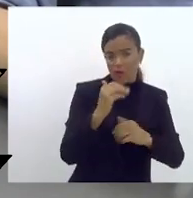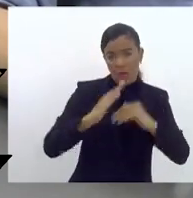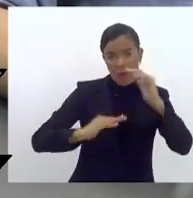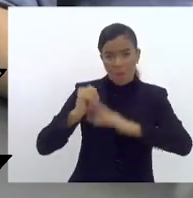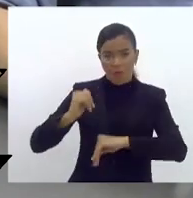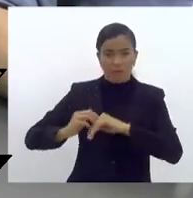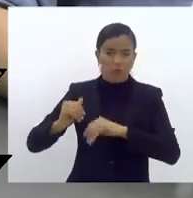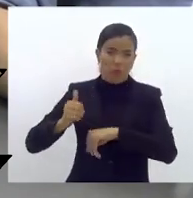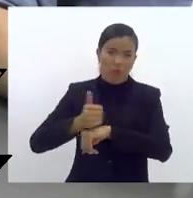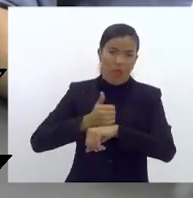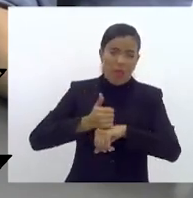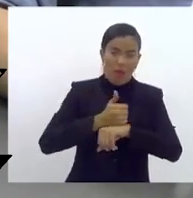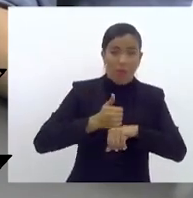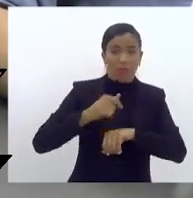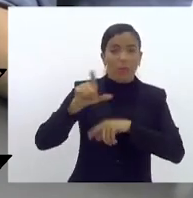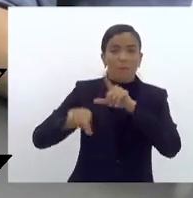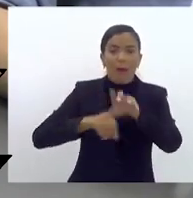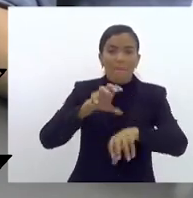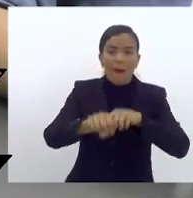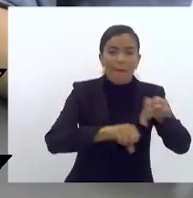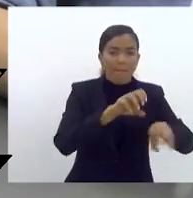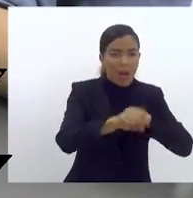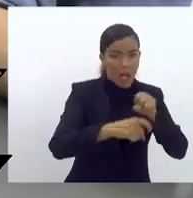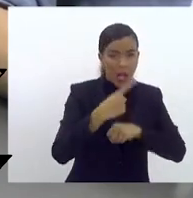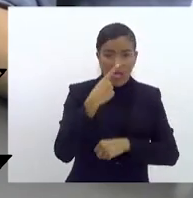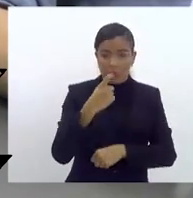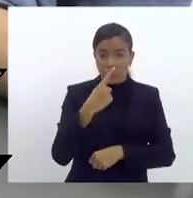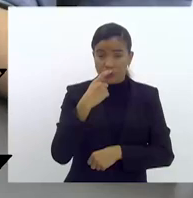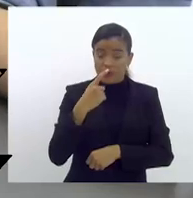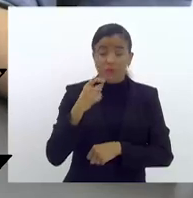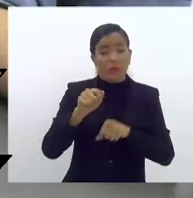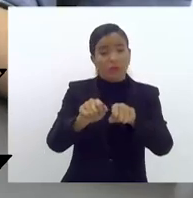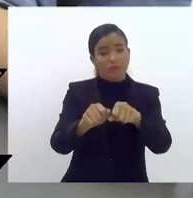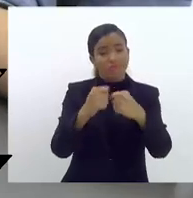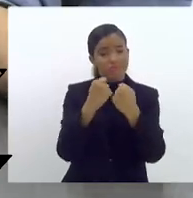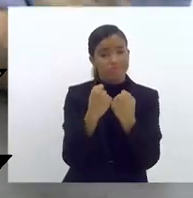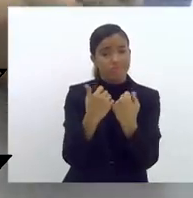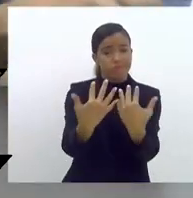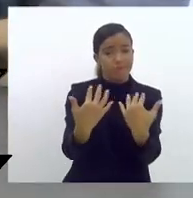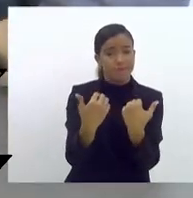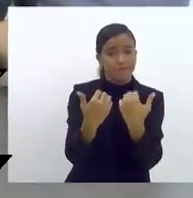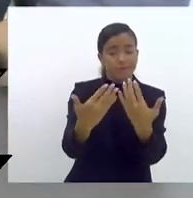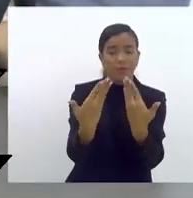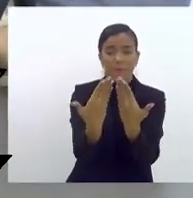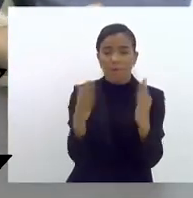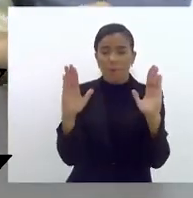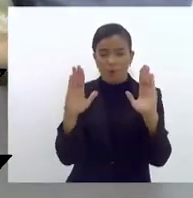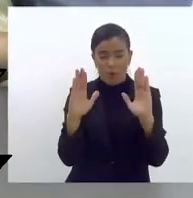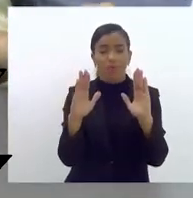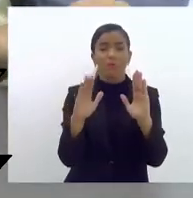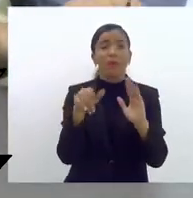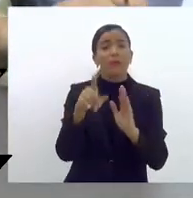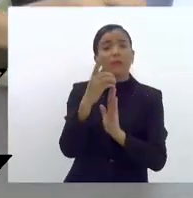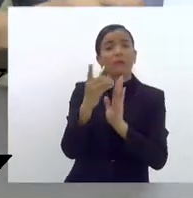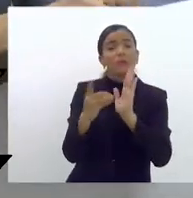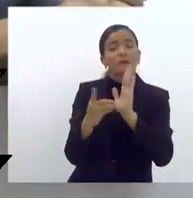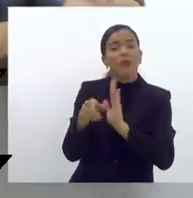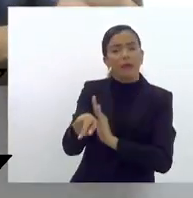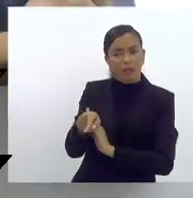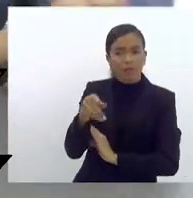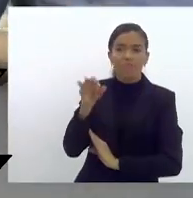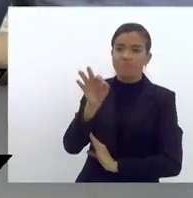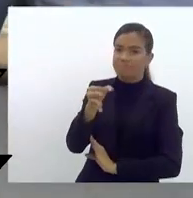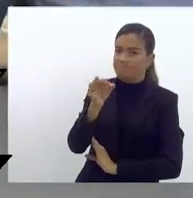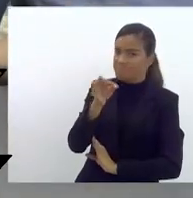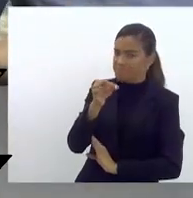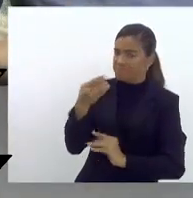então o que que acontece nós tivemos audiências públicas e esse decreto foi considerado realmente